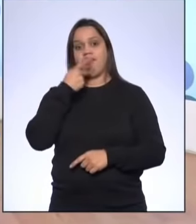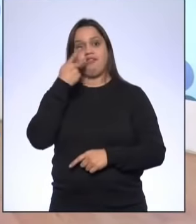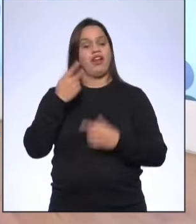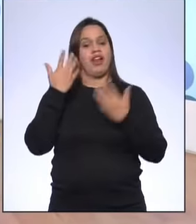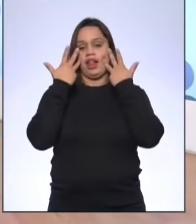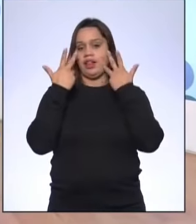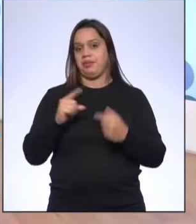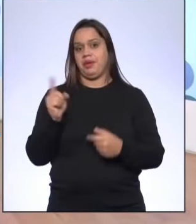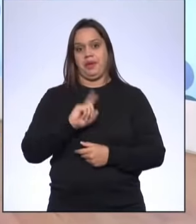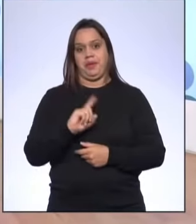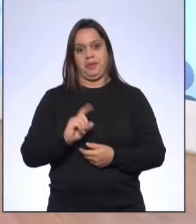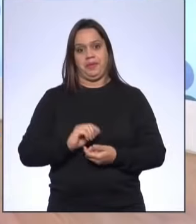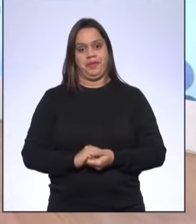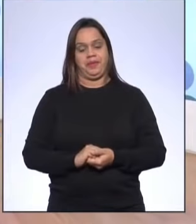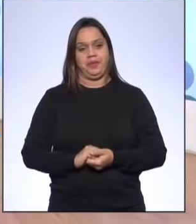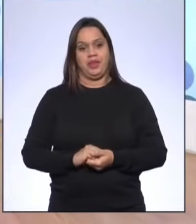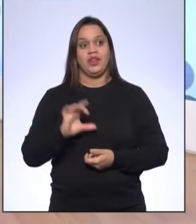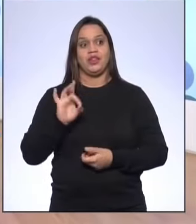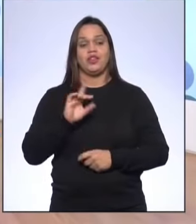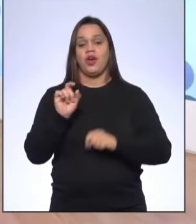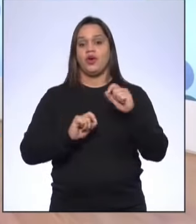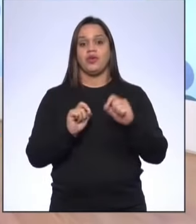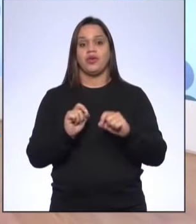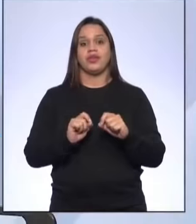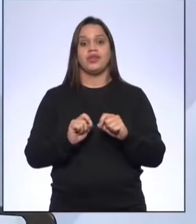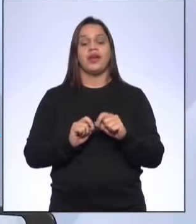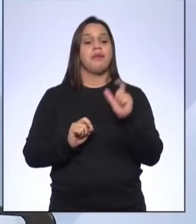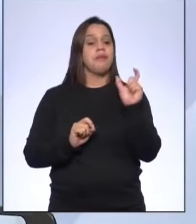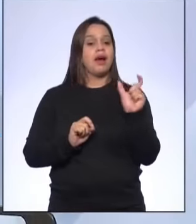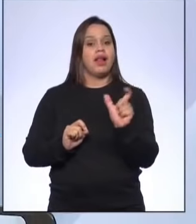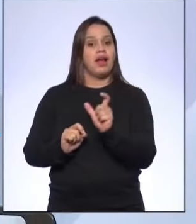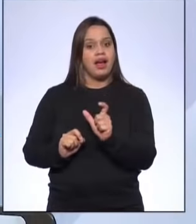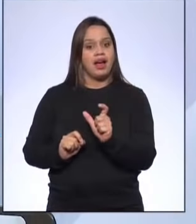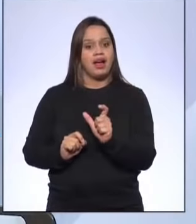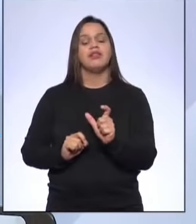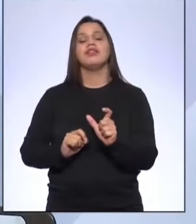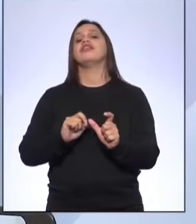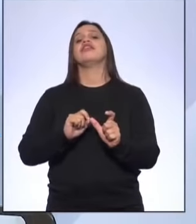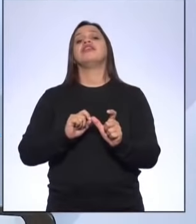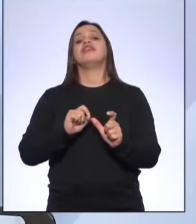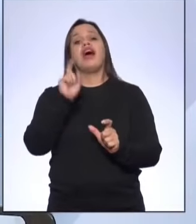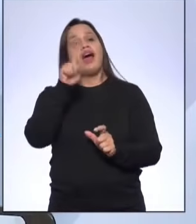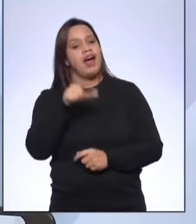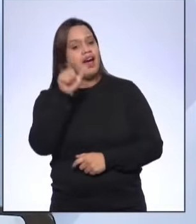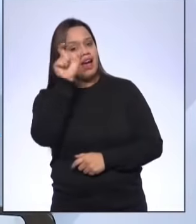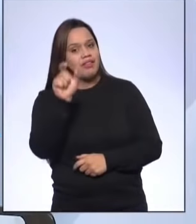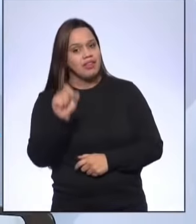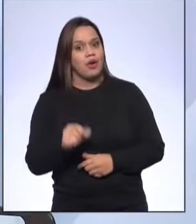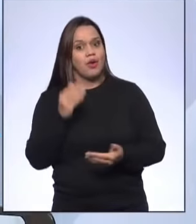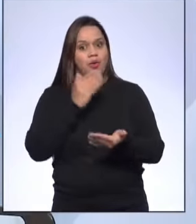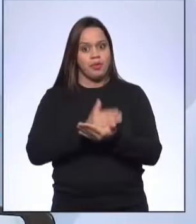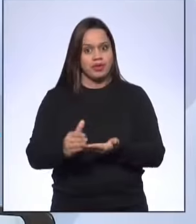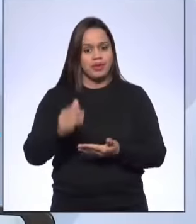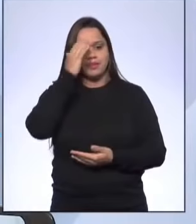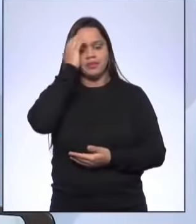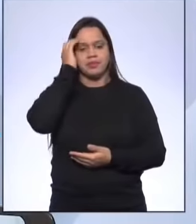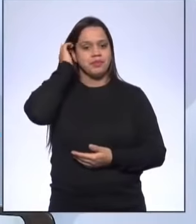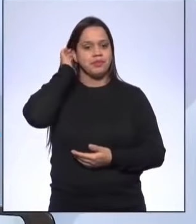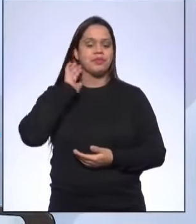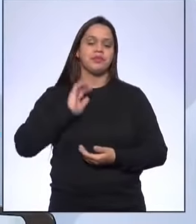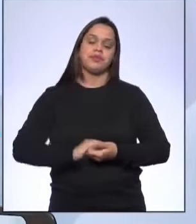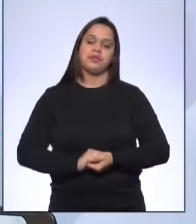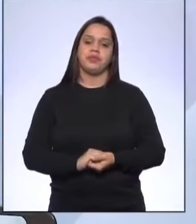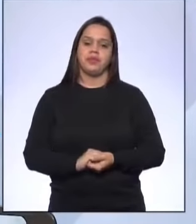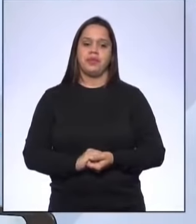dizer um animal e ele só vai dizer tantas palavras é vertebrado ok let bom